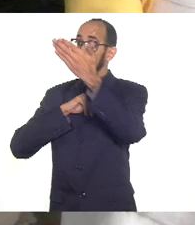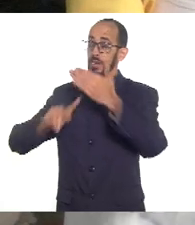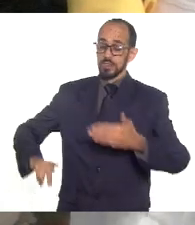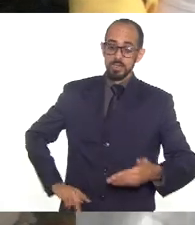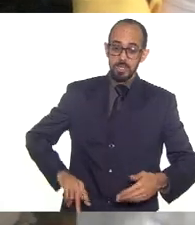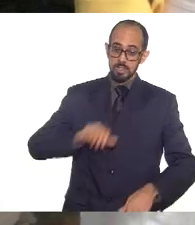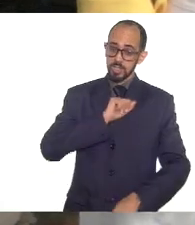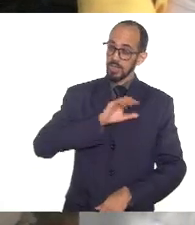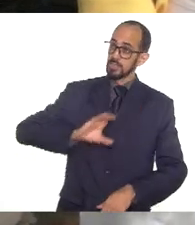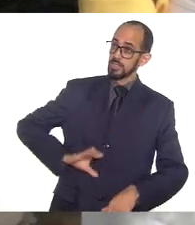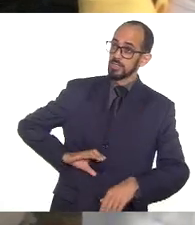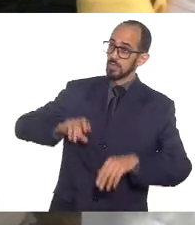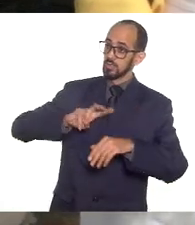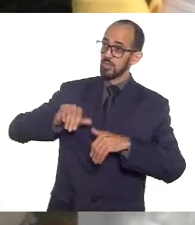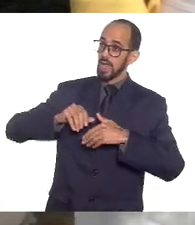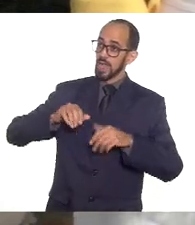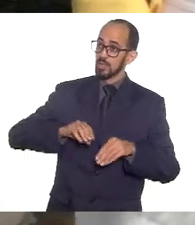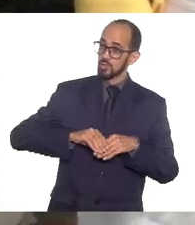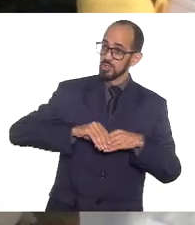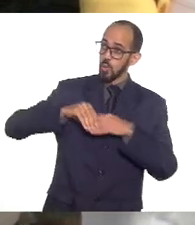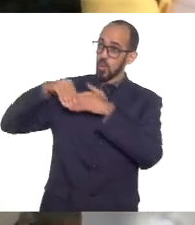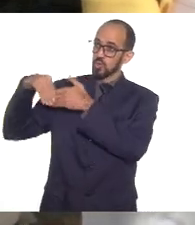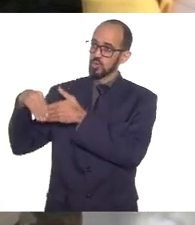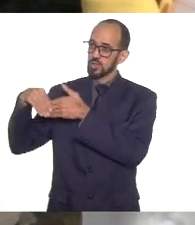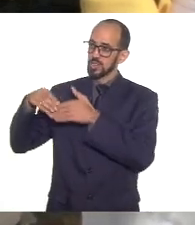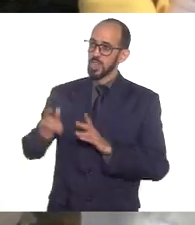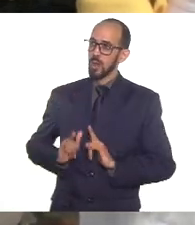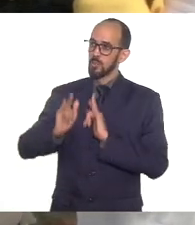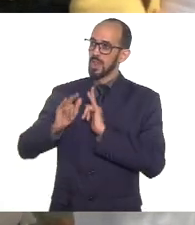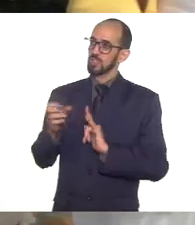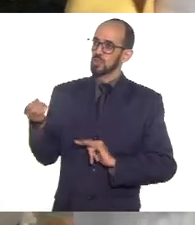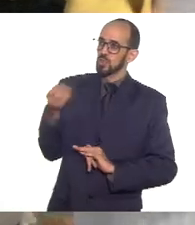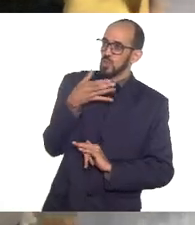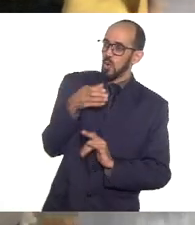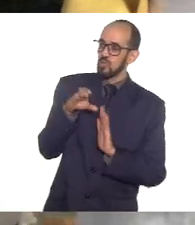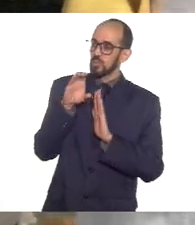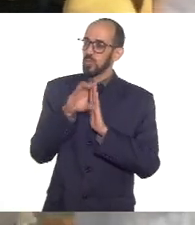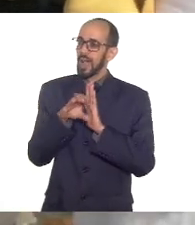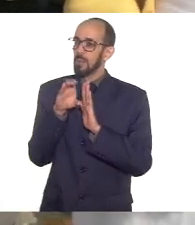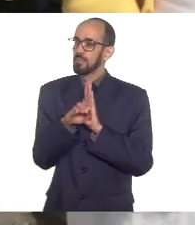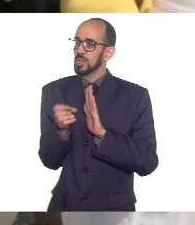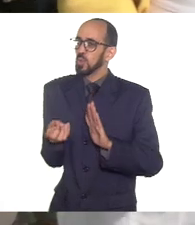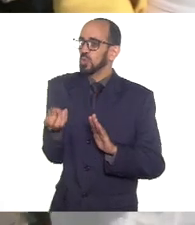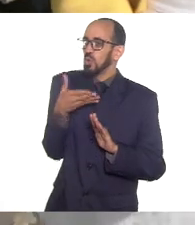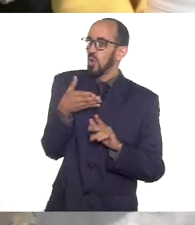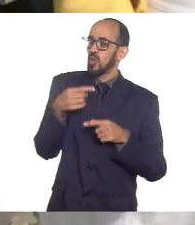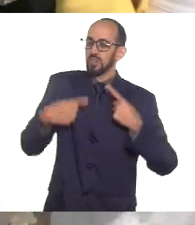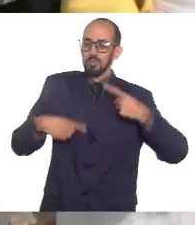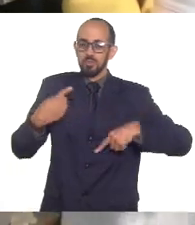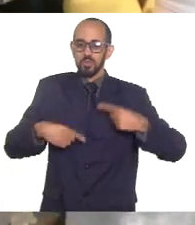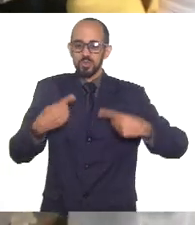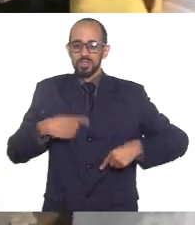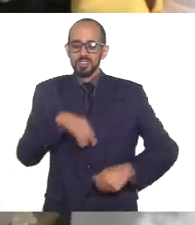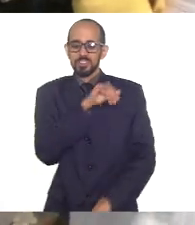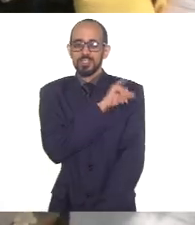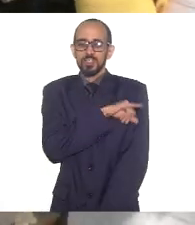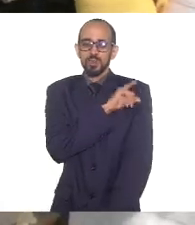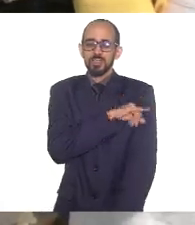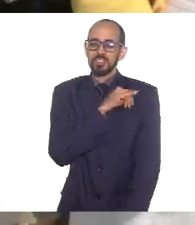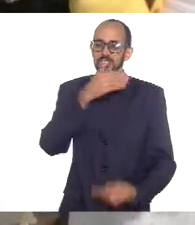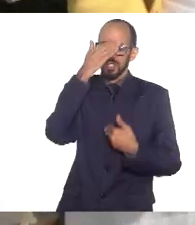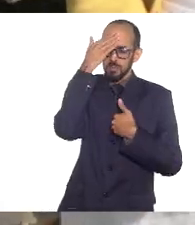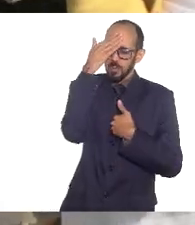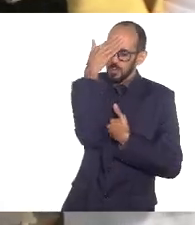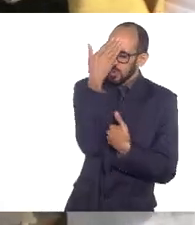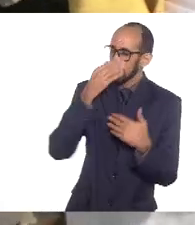e que irá nos conduzir ao novo prédio e também é um novo capítulo da política do Legislativo fornece